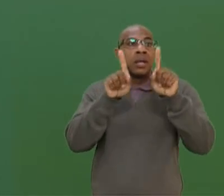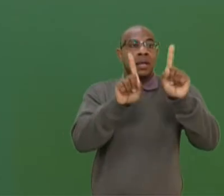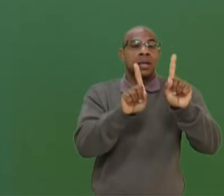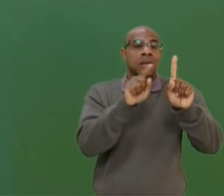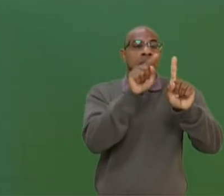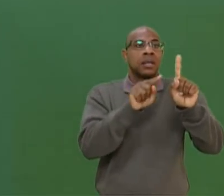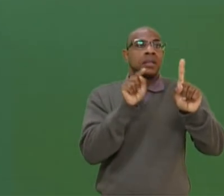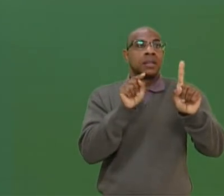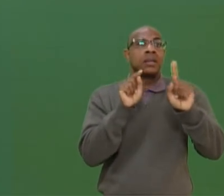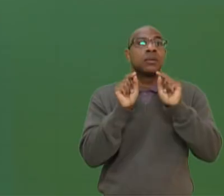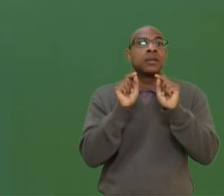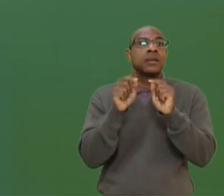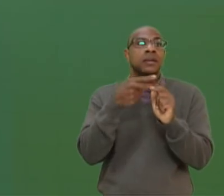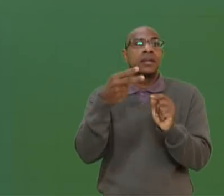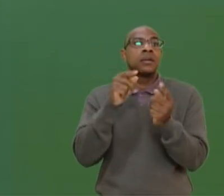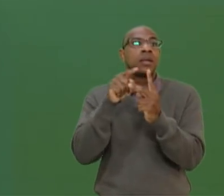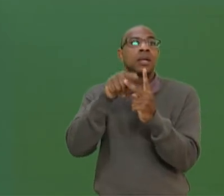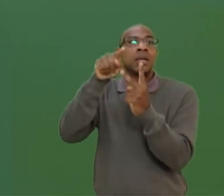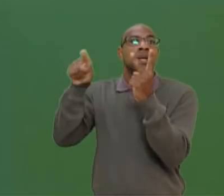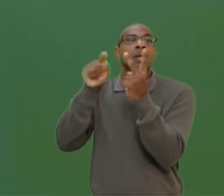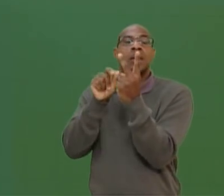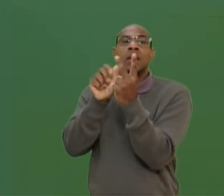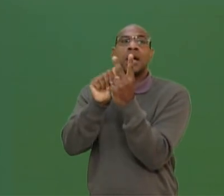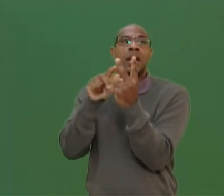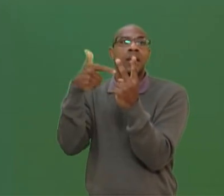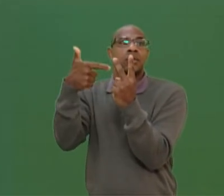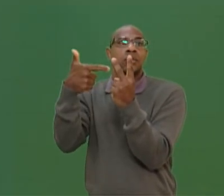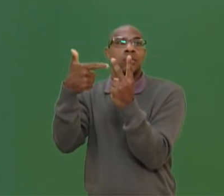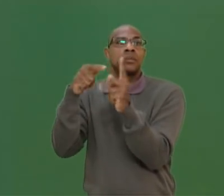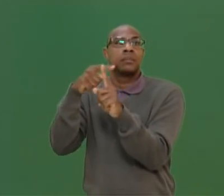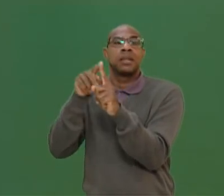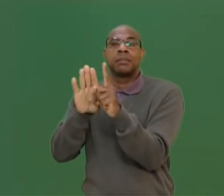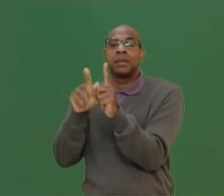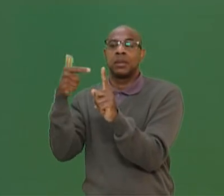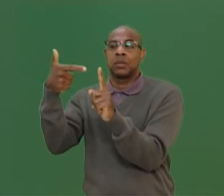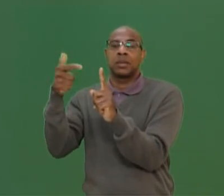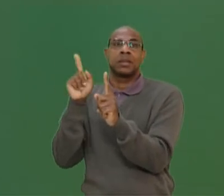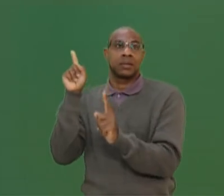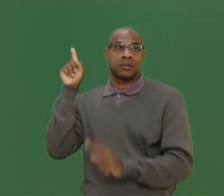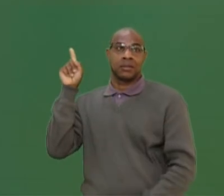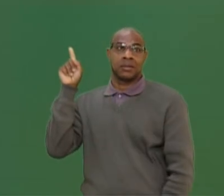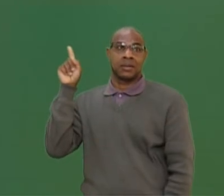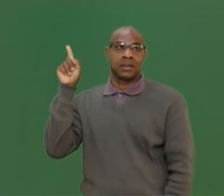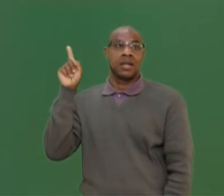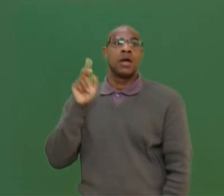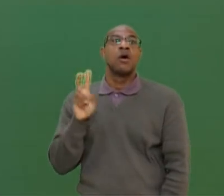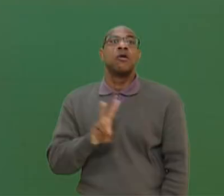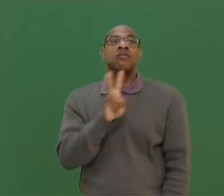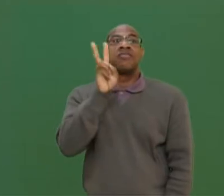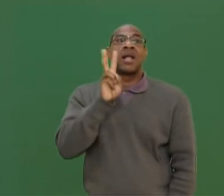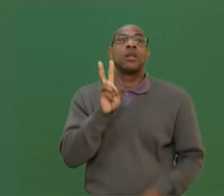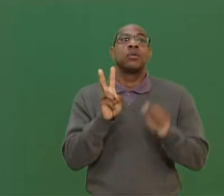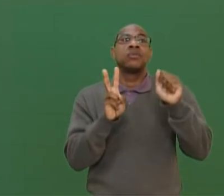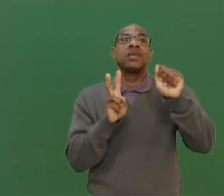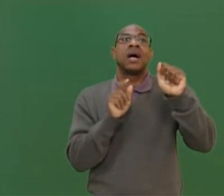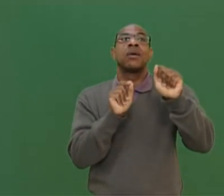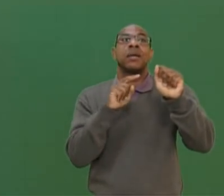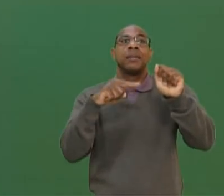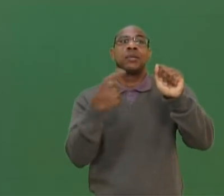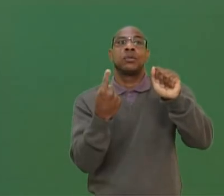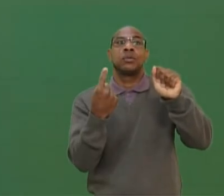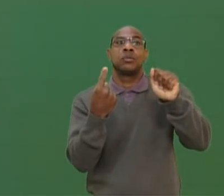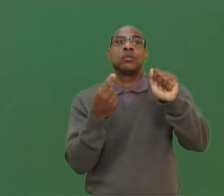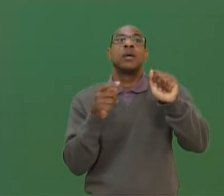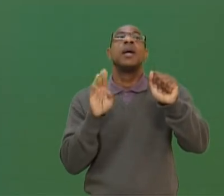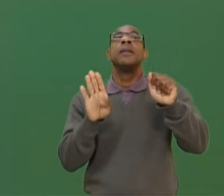mais b ao quadrado. Então, o valor de a vale menos 1, o valor de b vale 5. Agora é